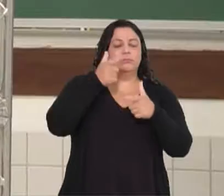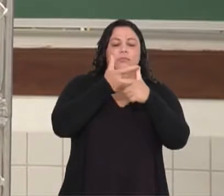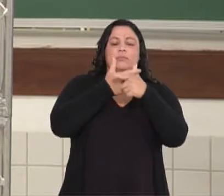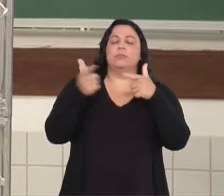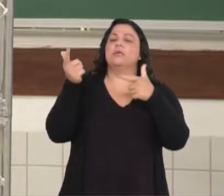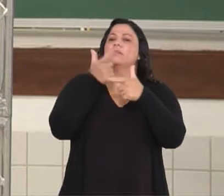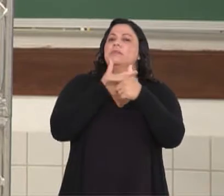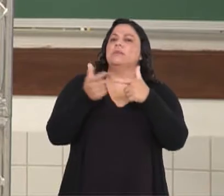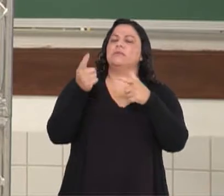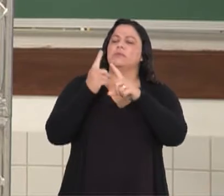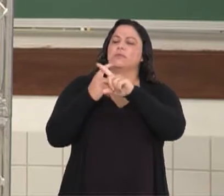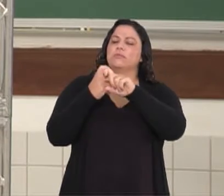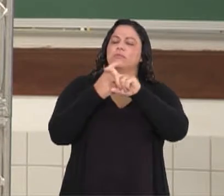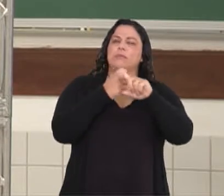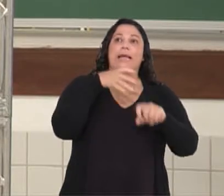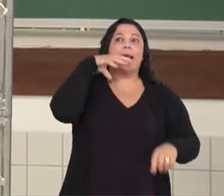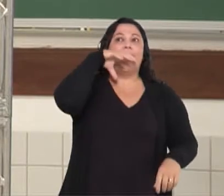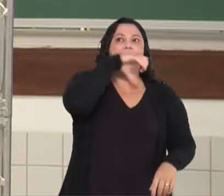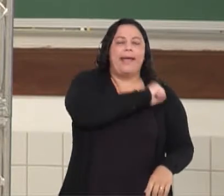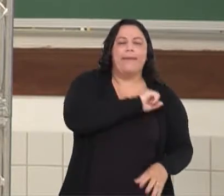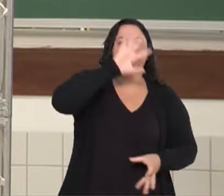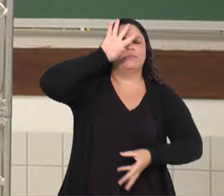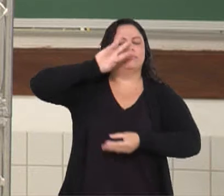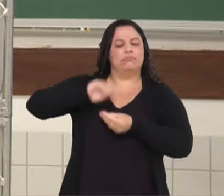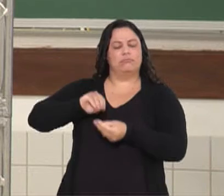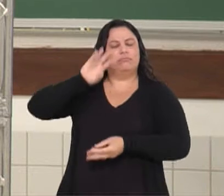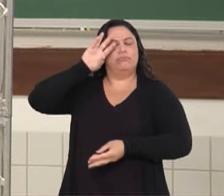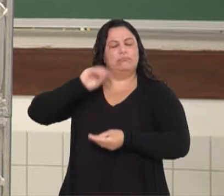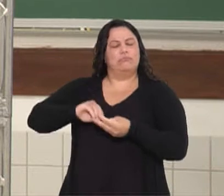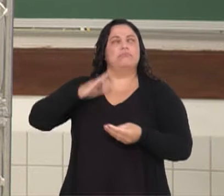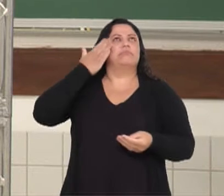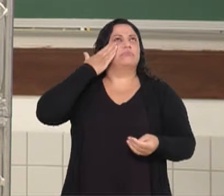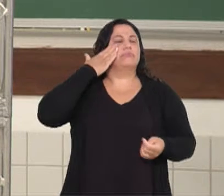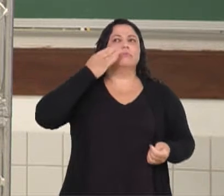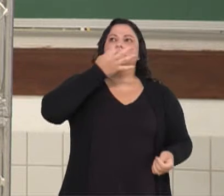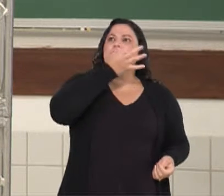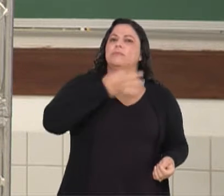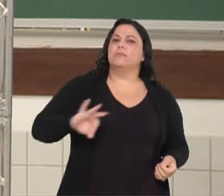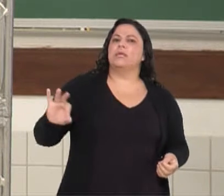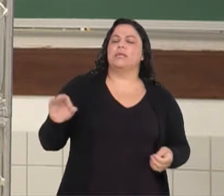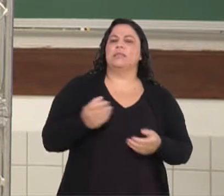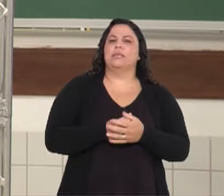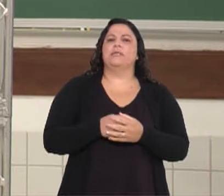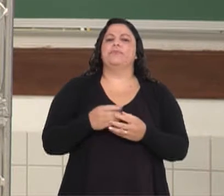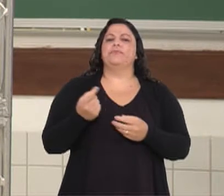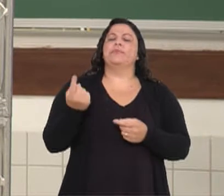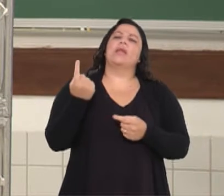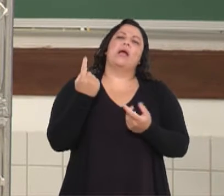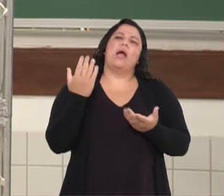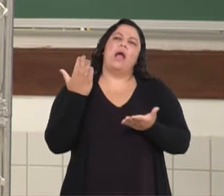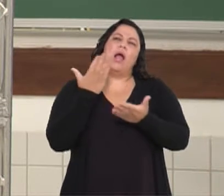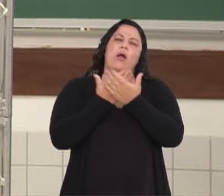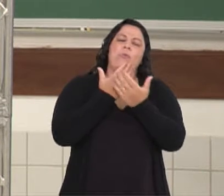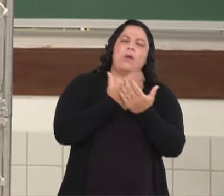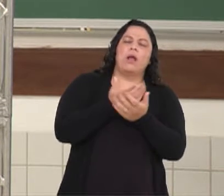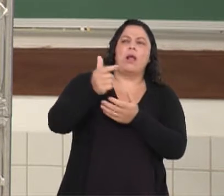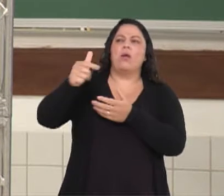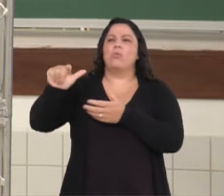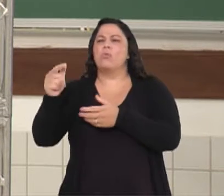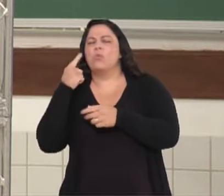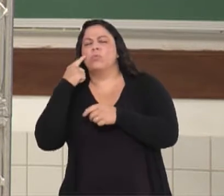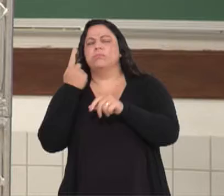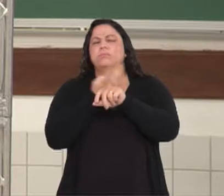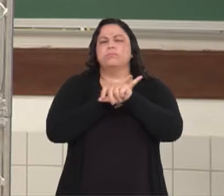De maneira rápida, sucinta, porque eu tenho certeza que você, nesse tempinho entre uma aula e outra, procurou saber, foi lá, buscou